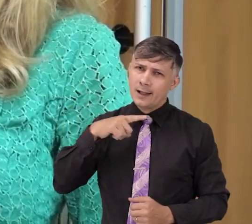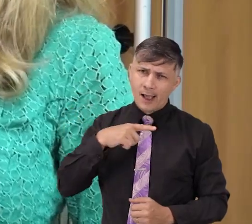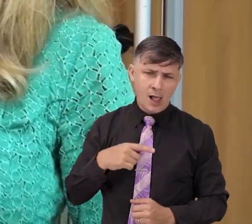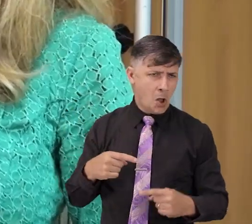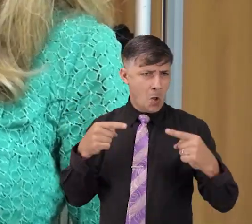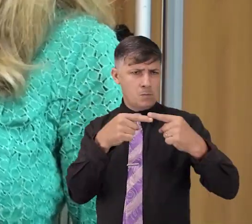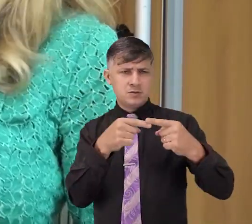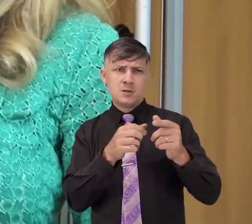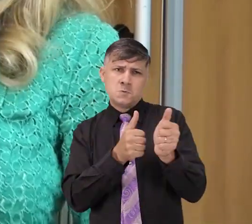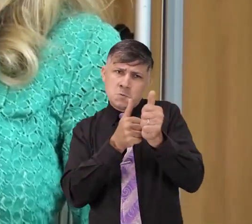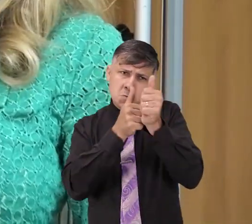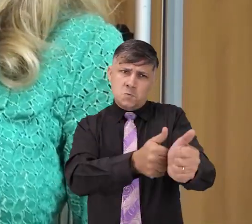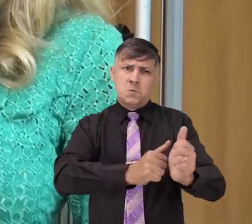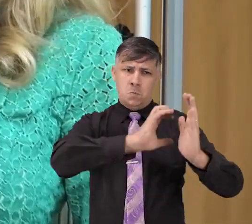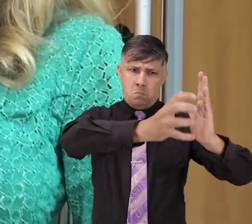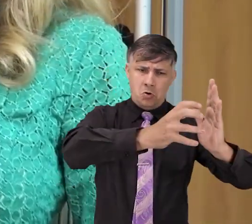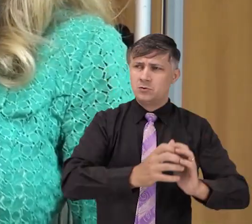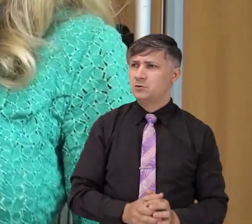partidarizar,